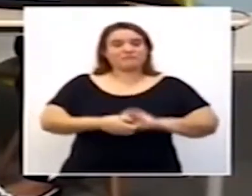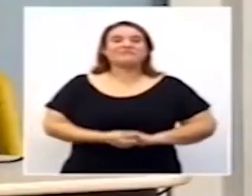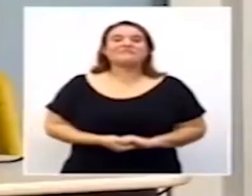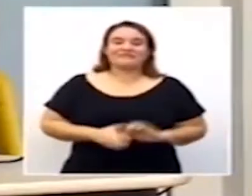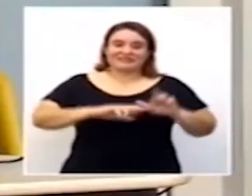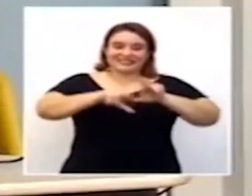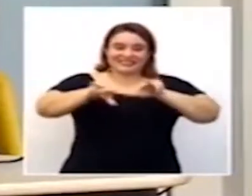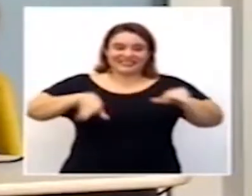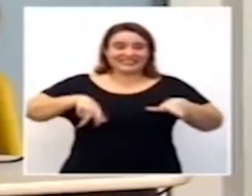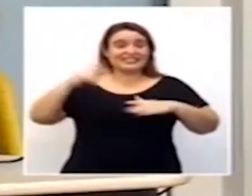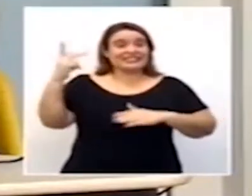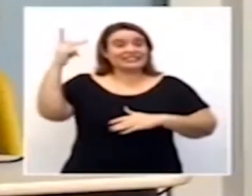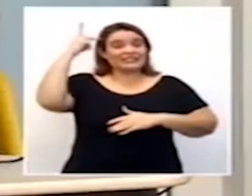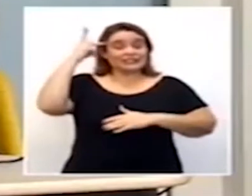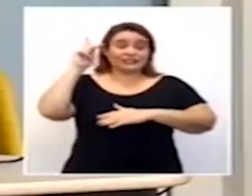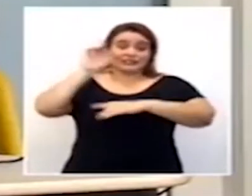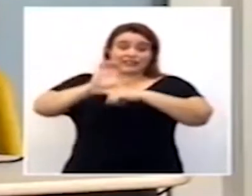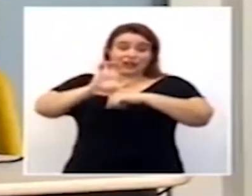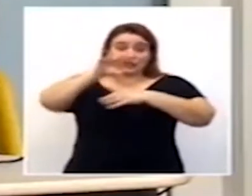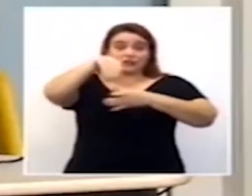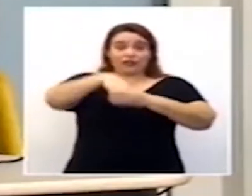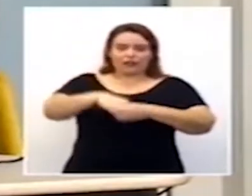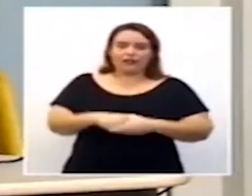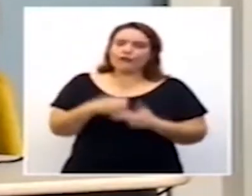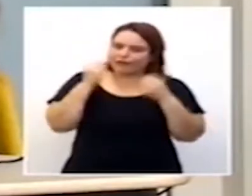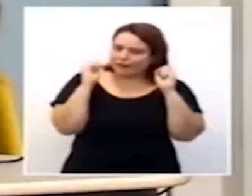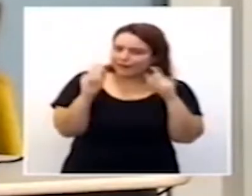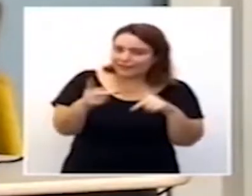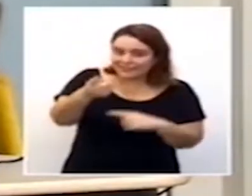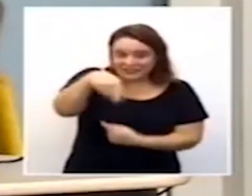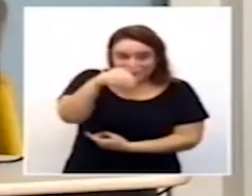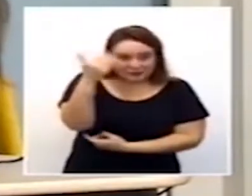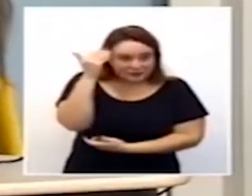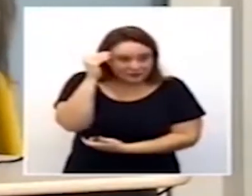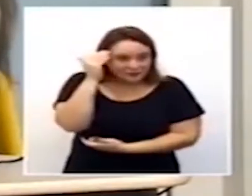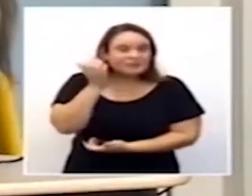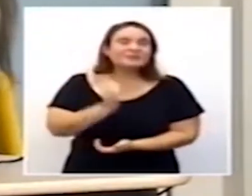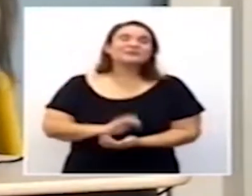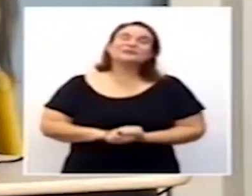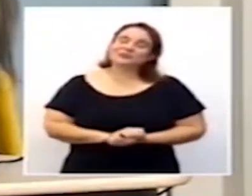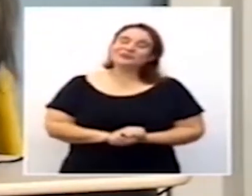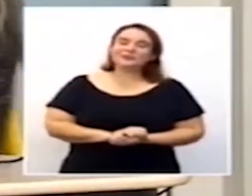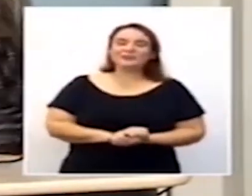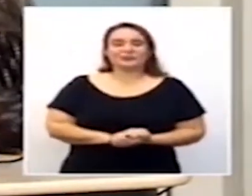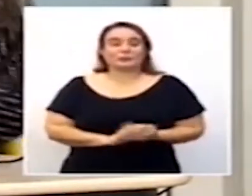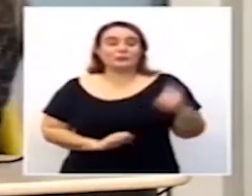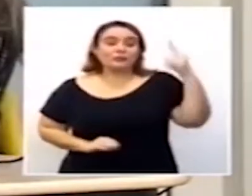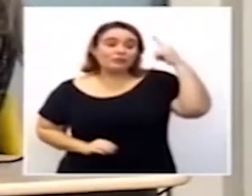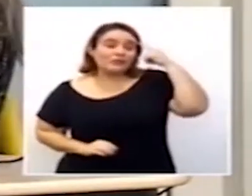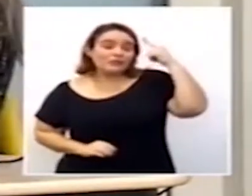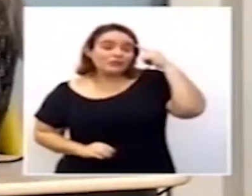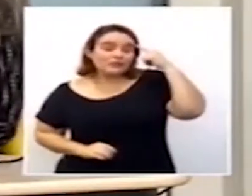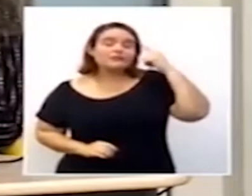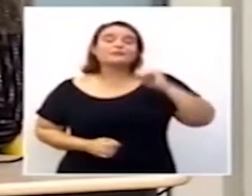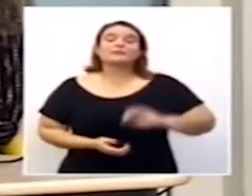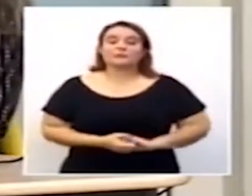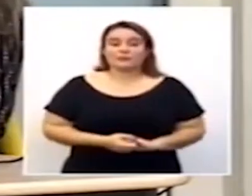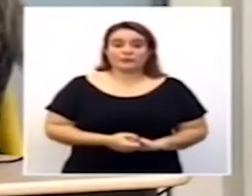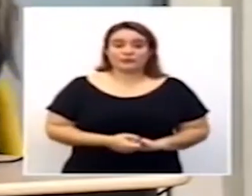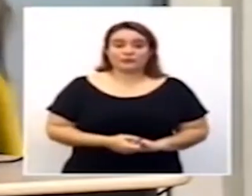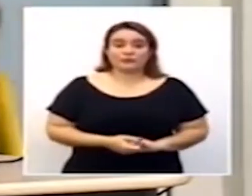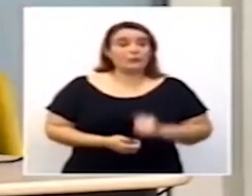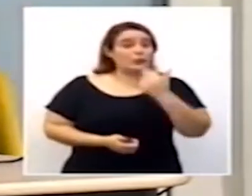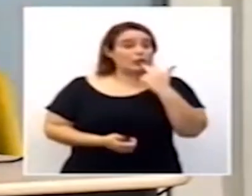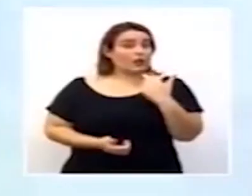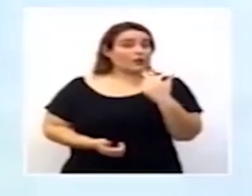tudo bem gente Vocês entenderam isso então vamos lá então vamos pensar agora e na